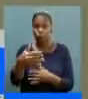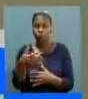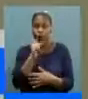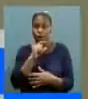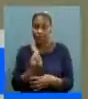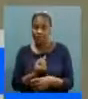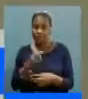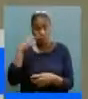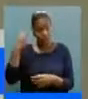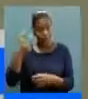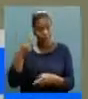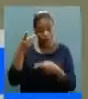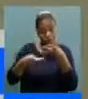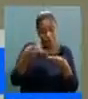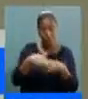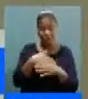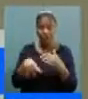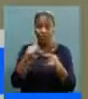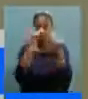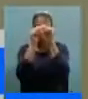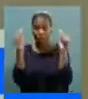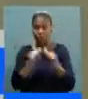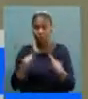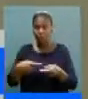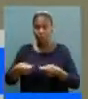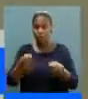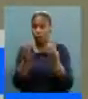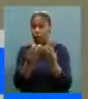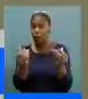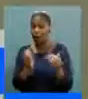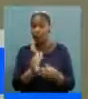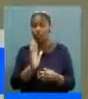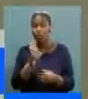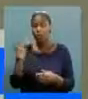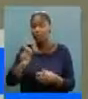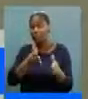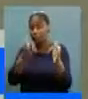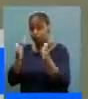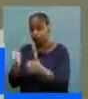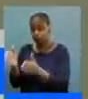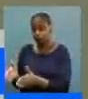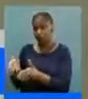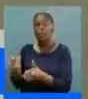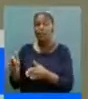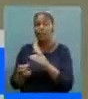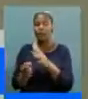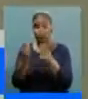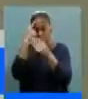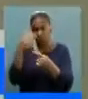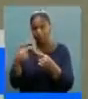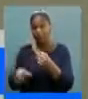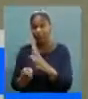para futuramente serem consultores e auditores em sistemas de gestão da qualidade. Já o terceiro pilar consiste em criar uma